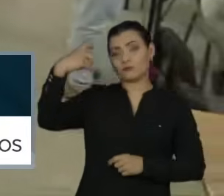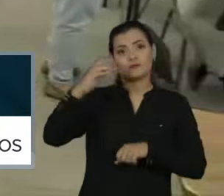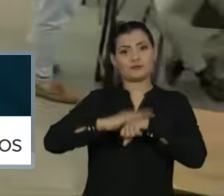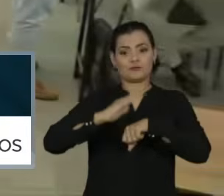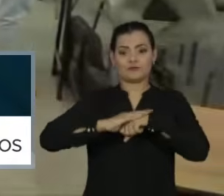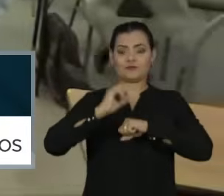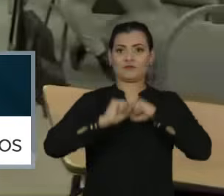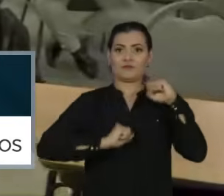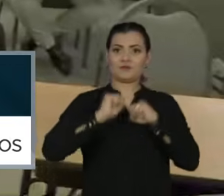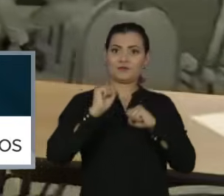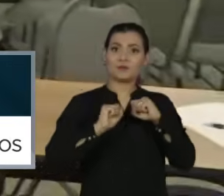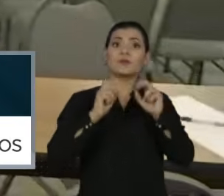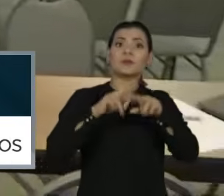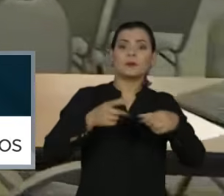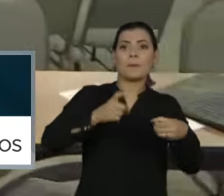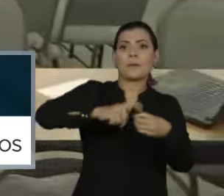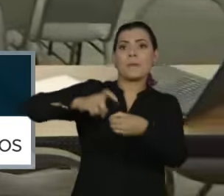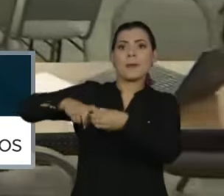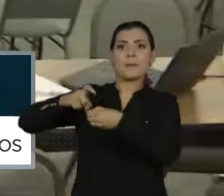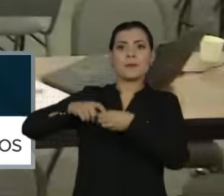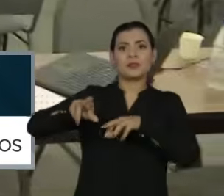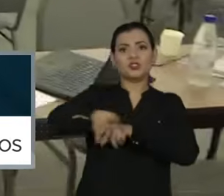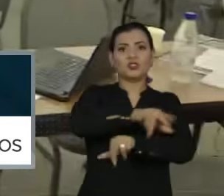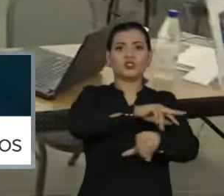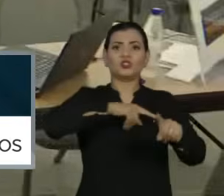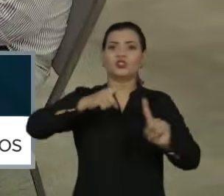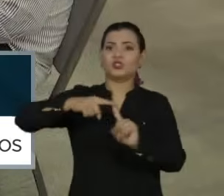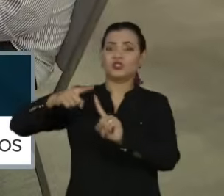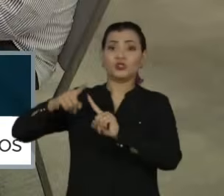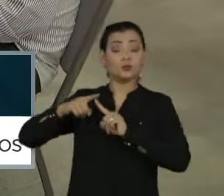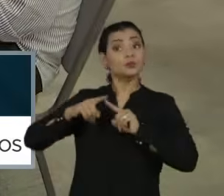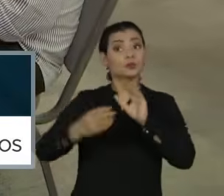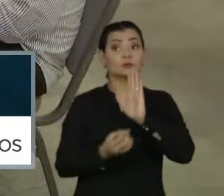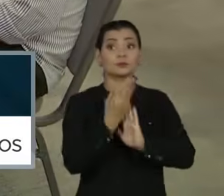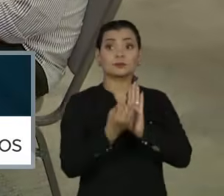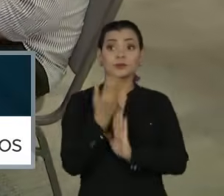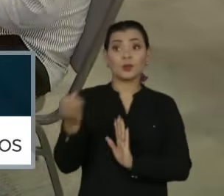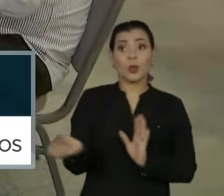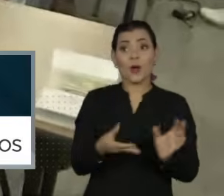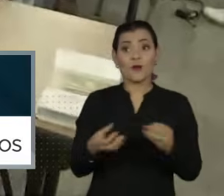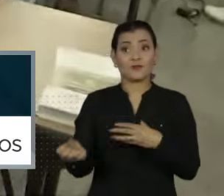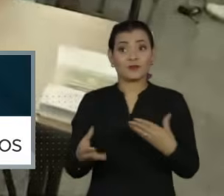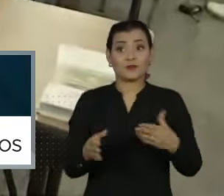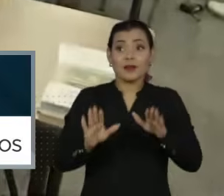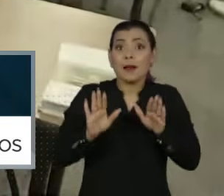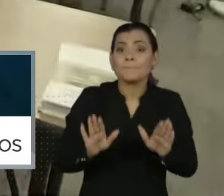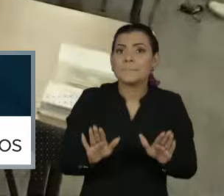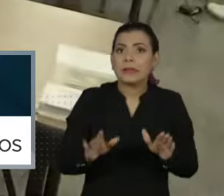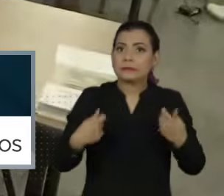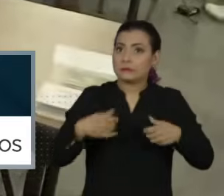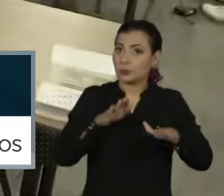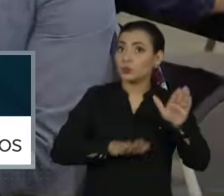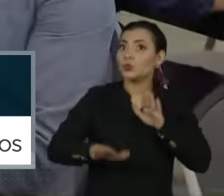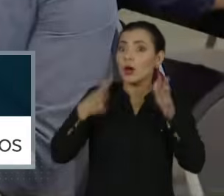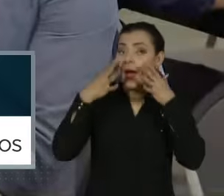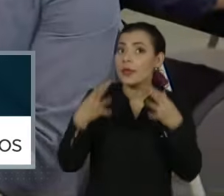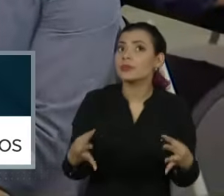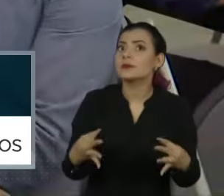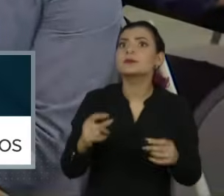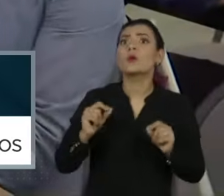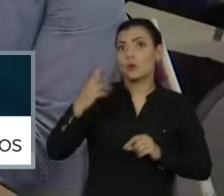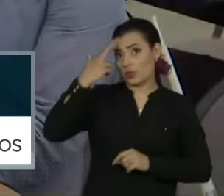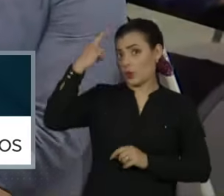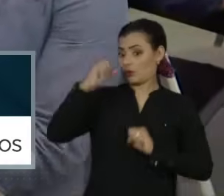próprio. Franquias para os mais variados bolsos surgem como opção, mas é preciso cuidado ao se tornar